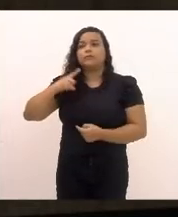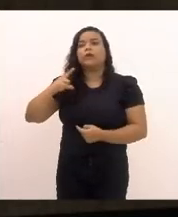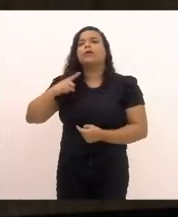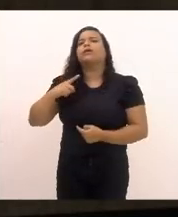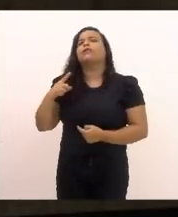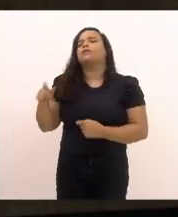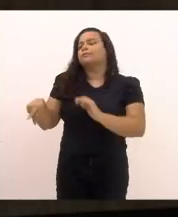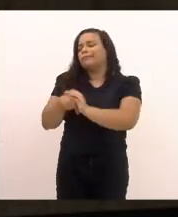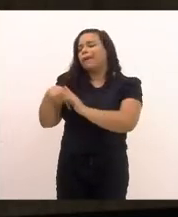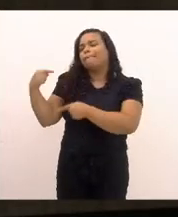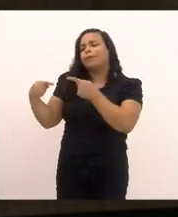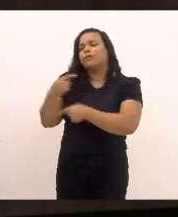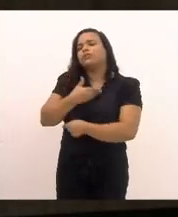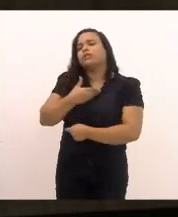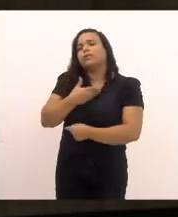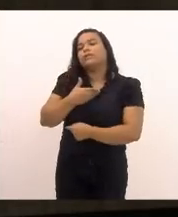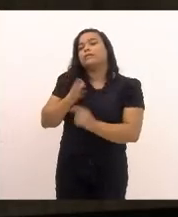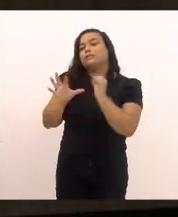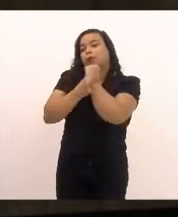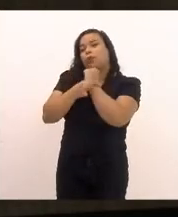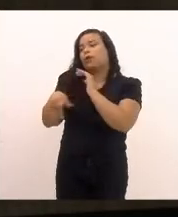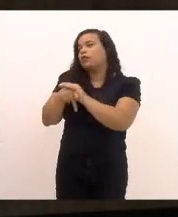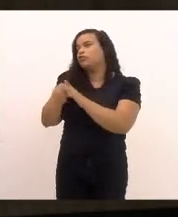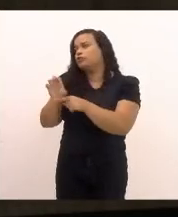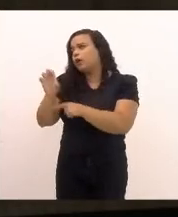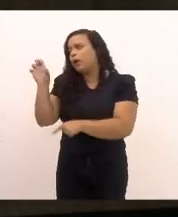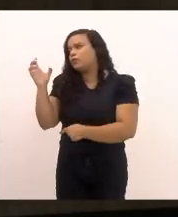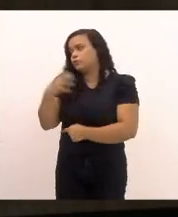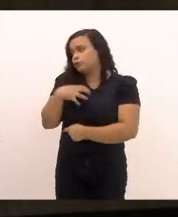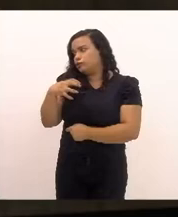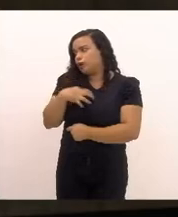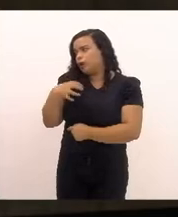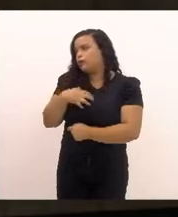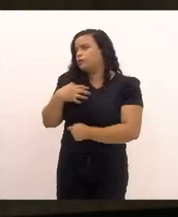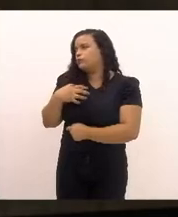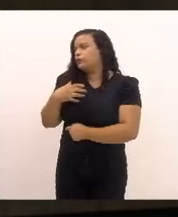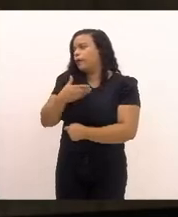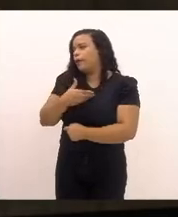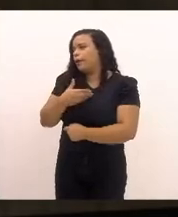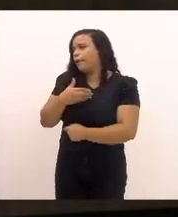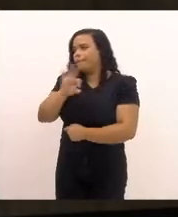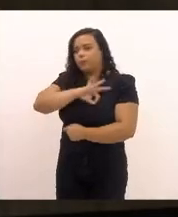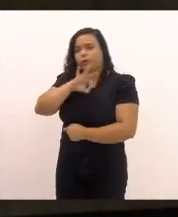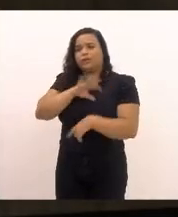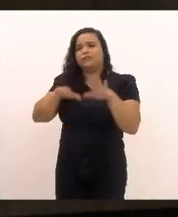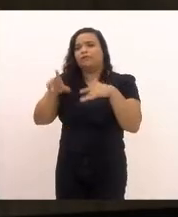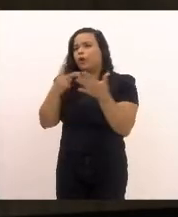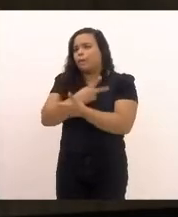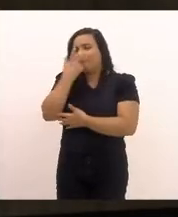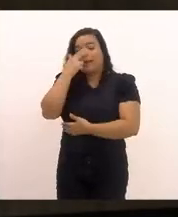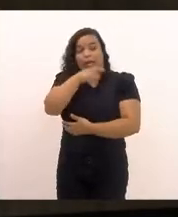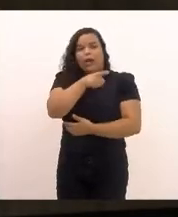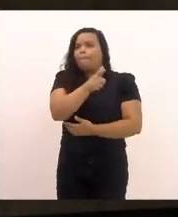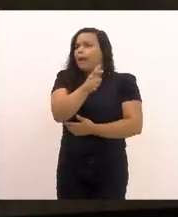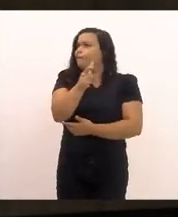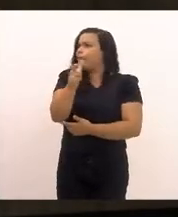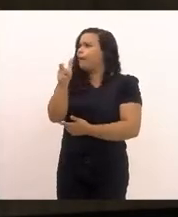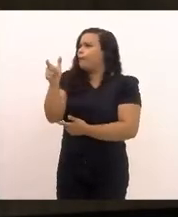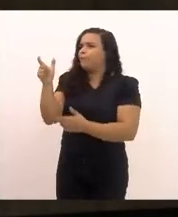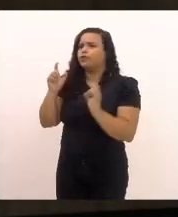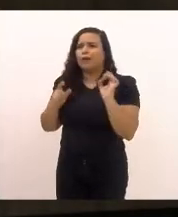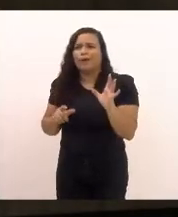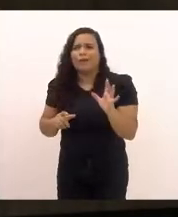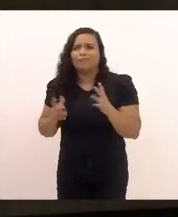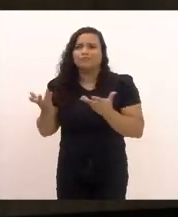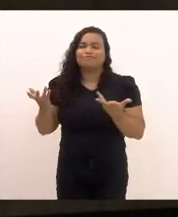de segurança do Estado, à forma com que as polícias muitas vezes são colocadas como se fossem máquinas de matar, né? Que eu saiba, não